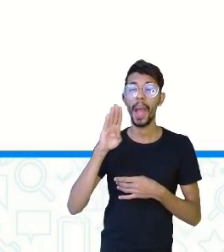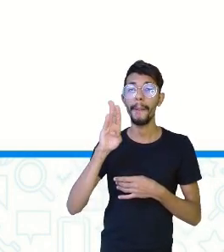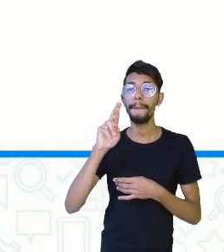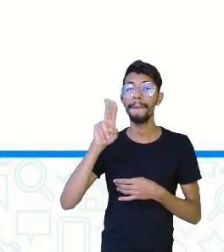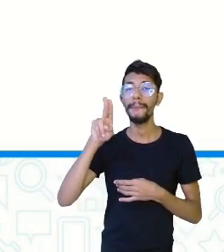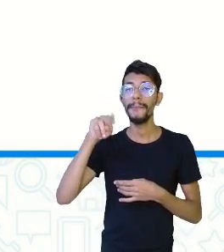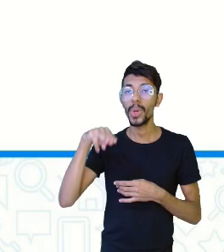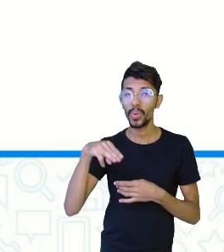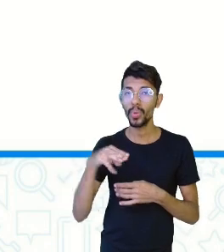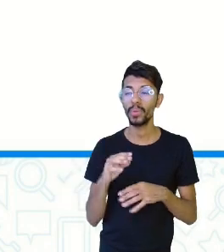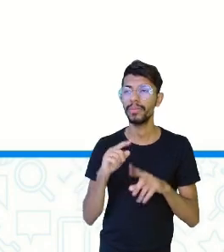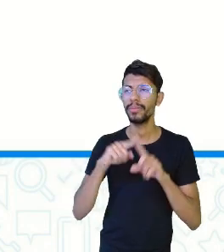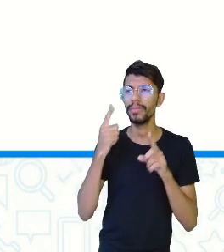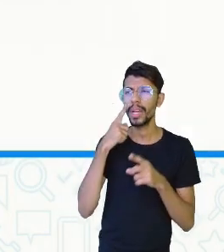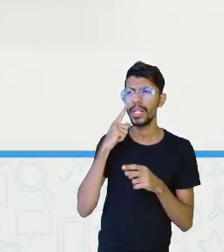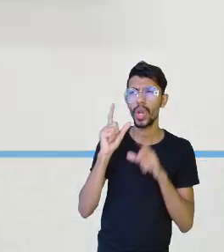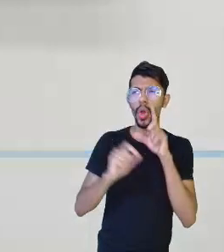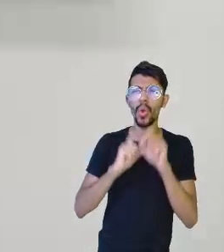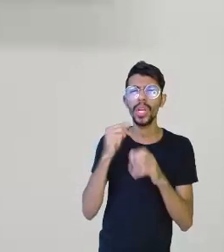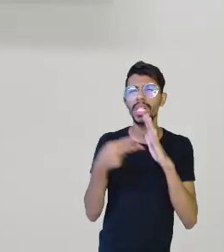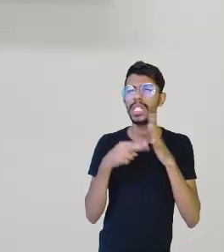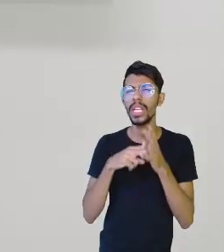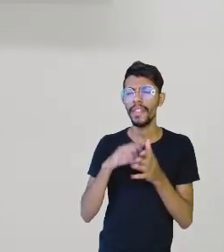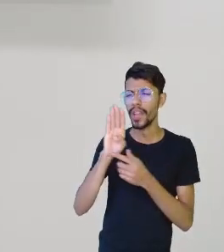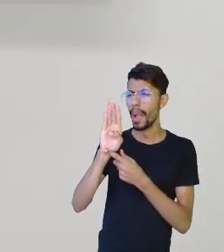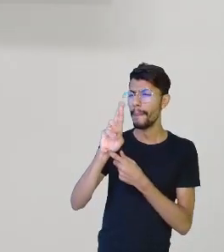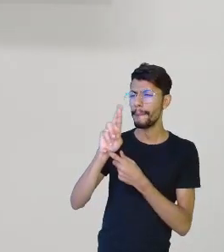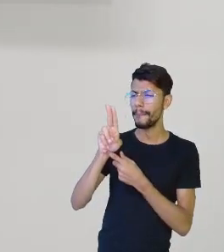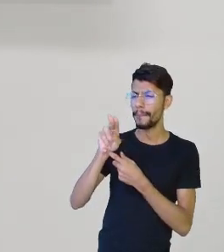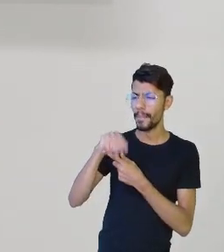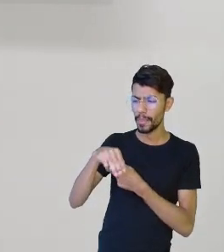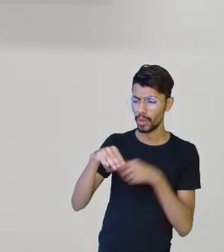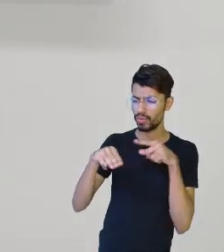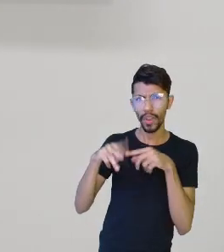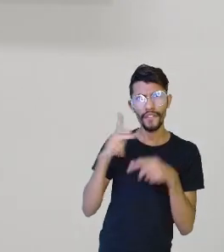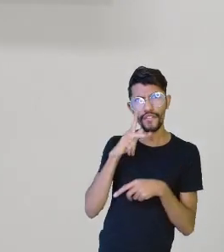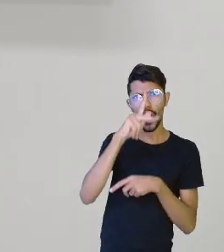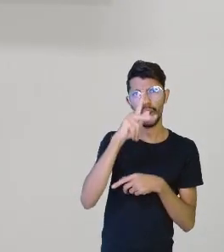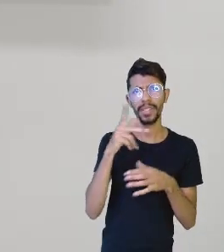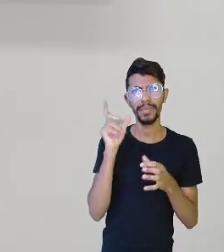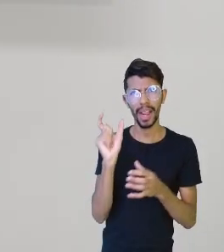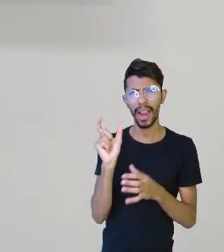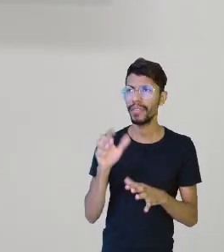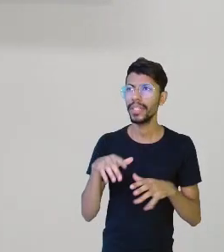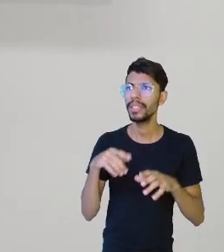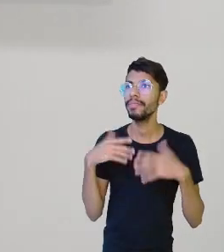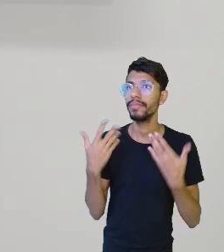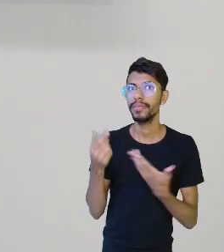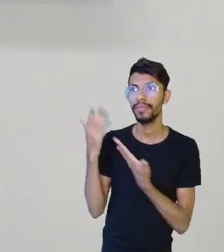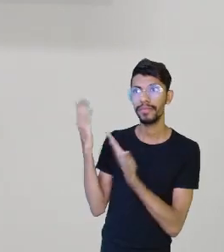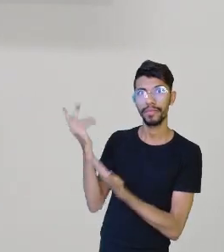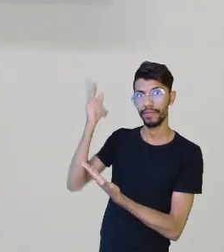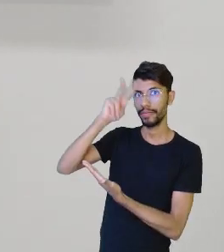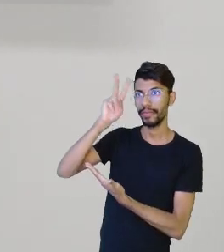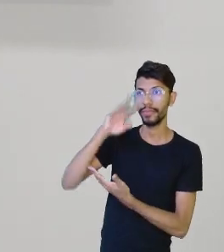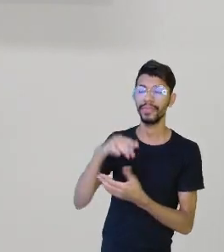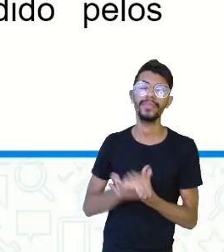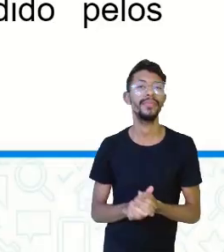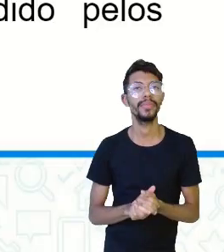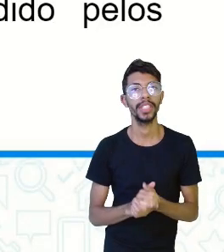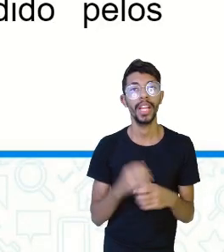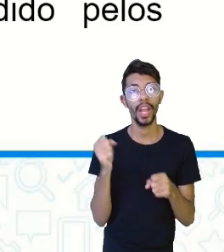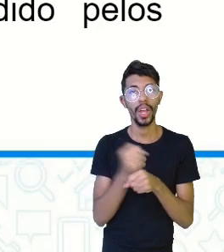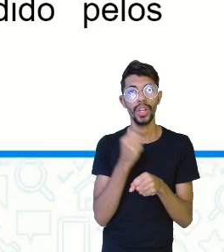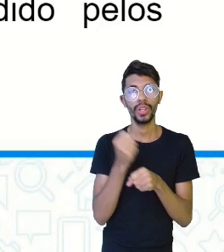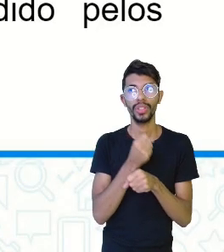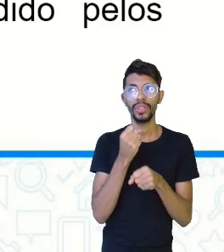que significa esse Brum tão forte? Né? Então a gente vai ver um pouquinho da história agora. Vê só. Ele foi